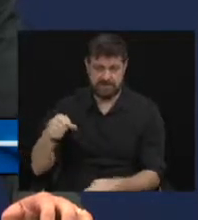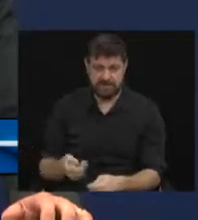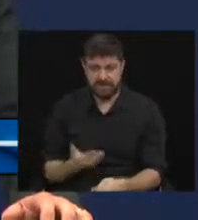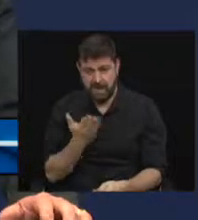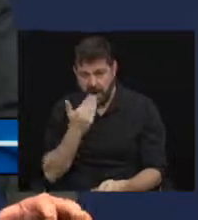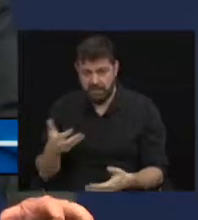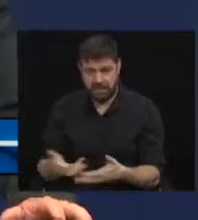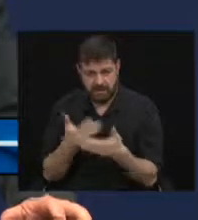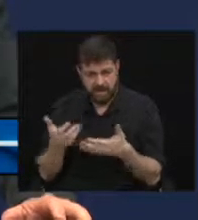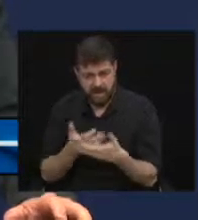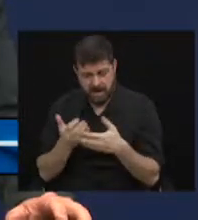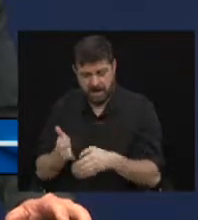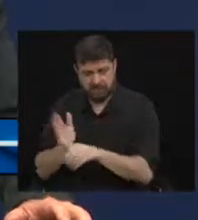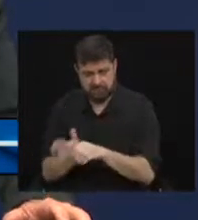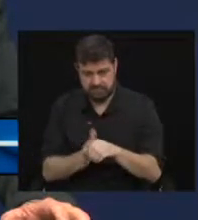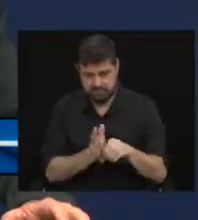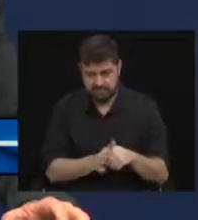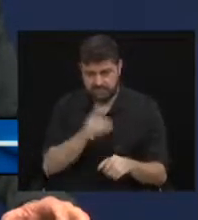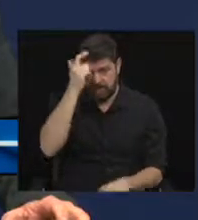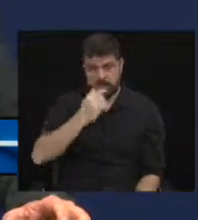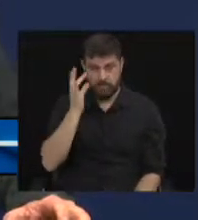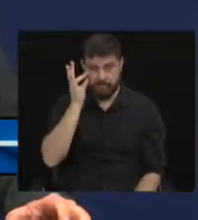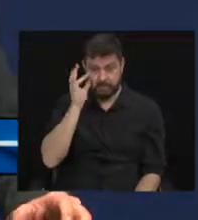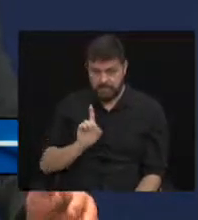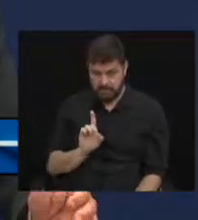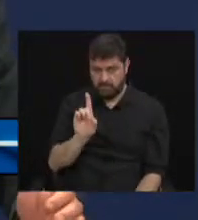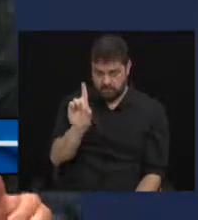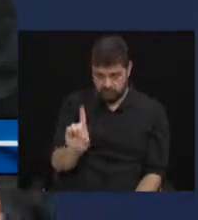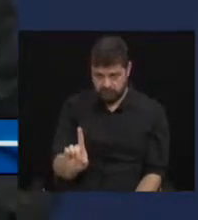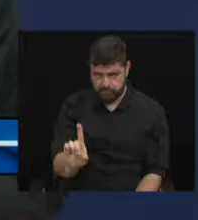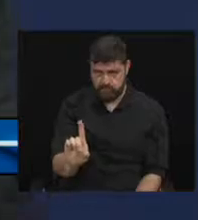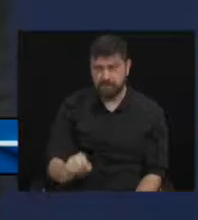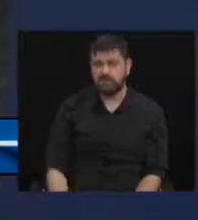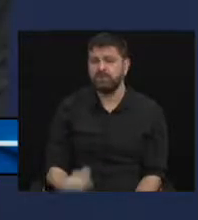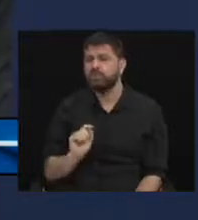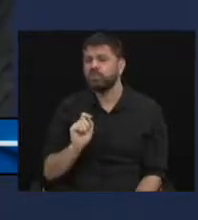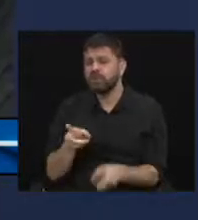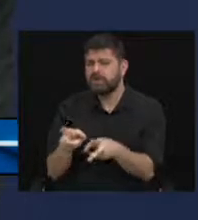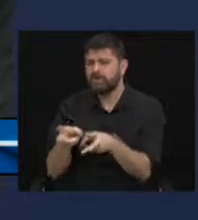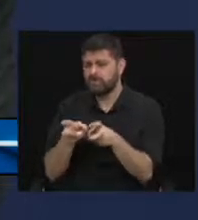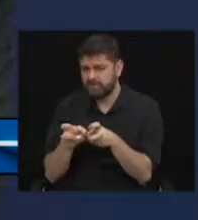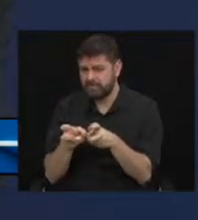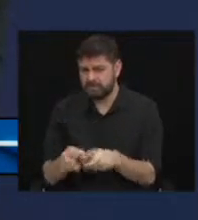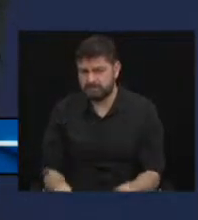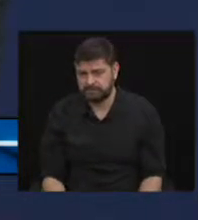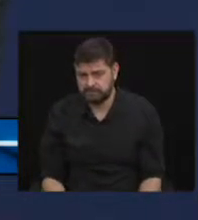saúde básica, mas que pode também ter a sua atuação